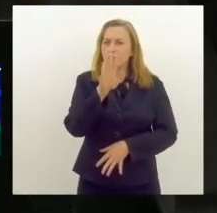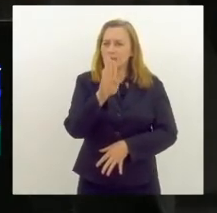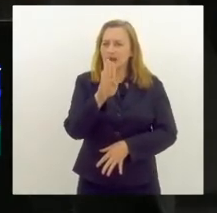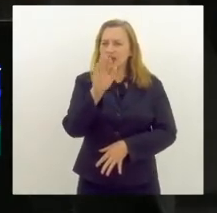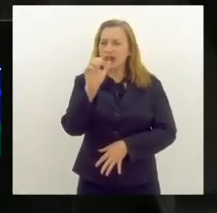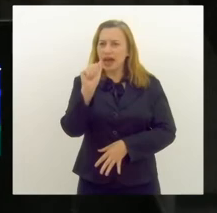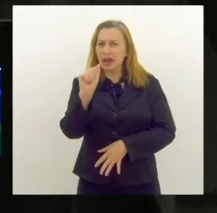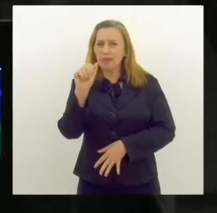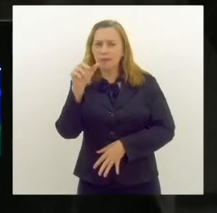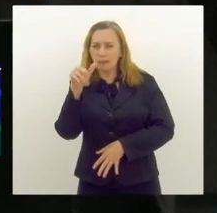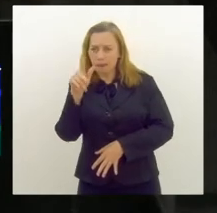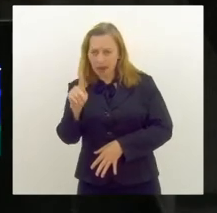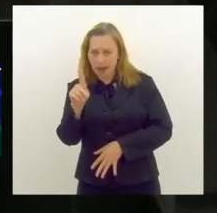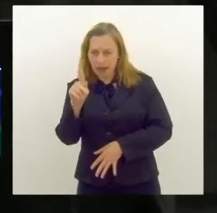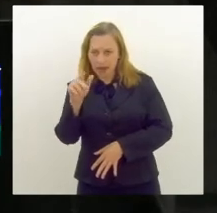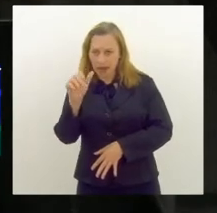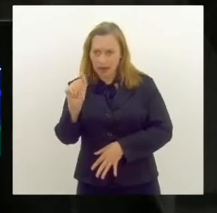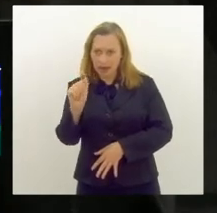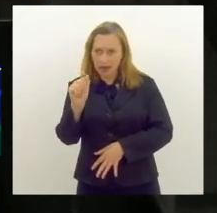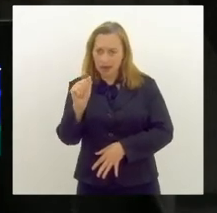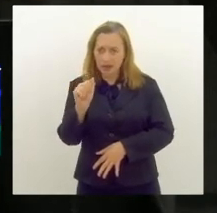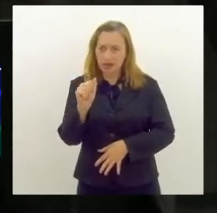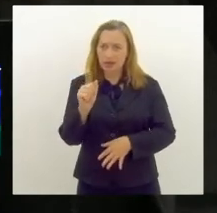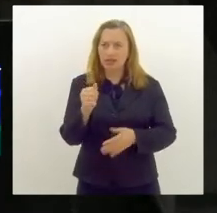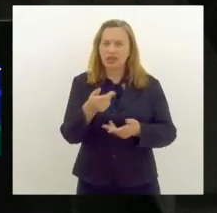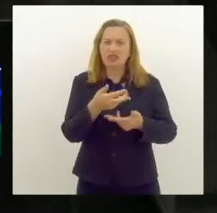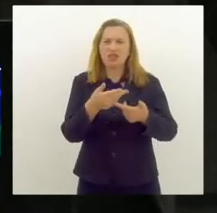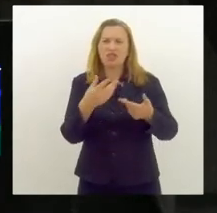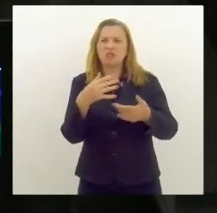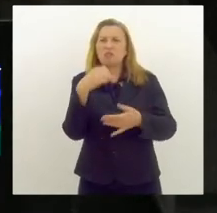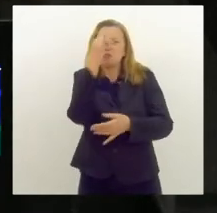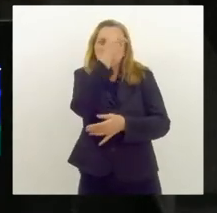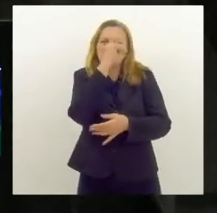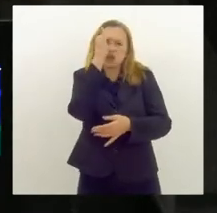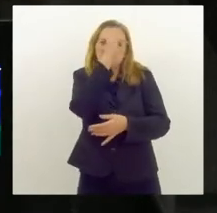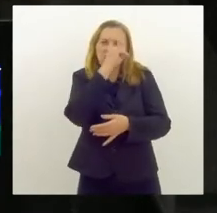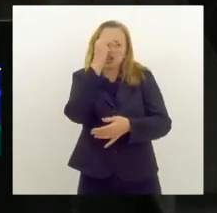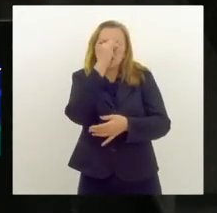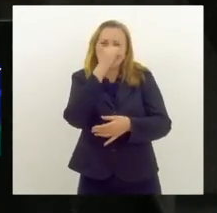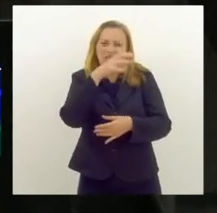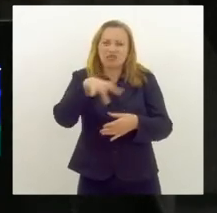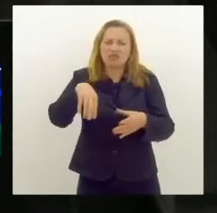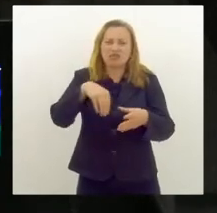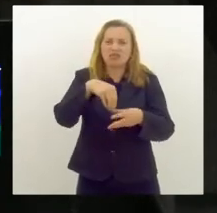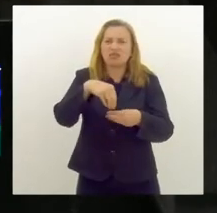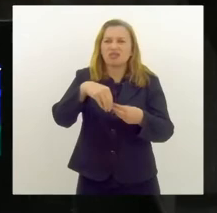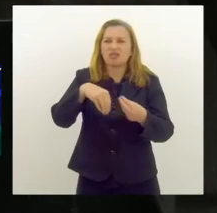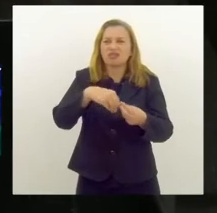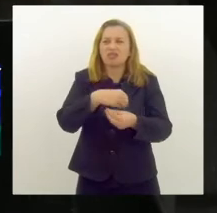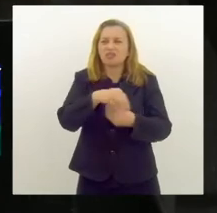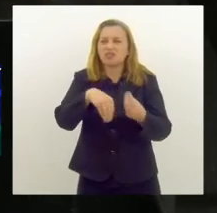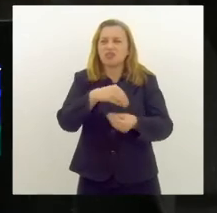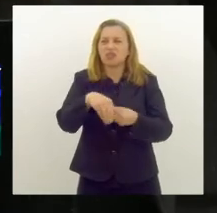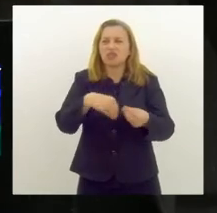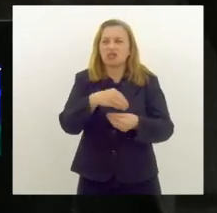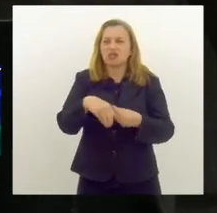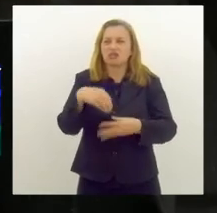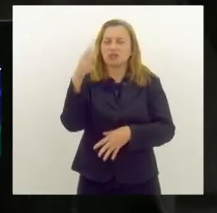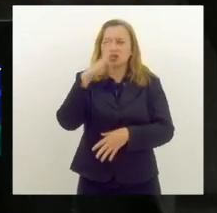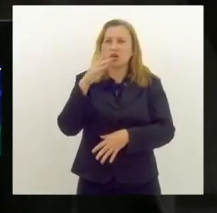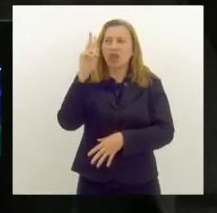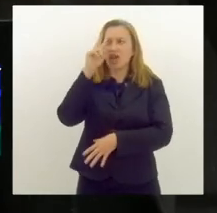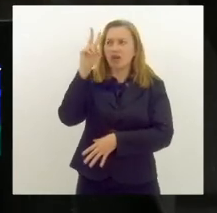sigla do Festival de Besteira que assola o país. Me lembrei de Stanislau Ponte